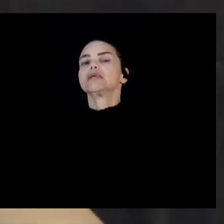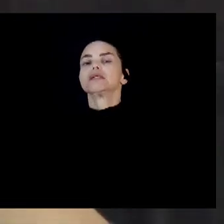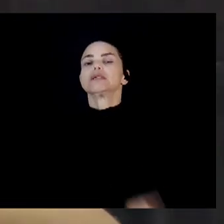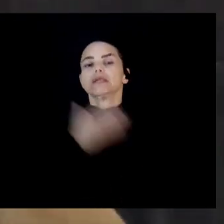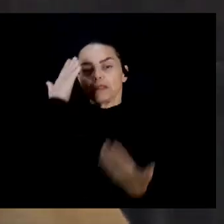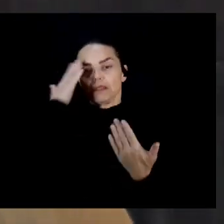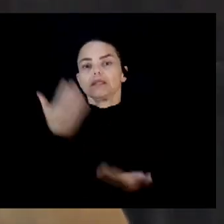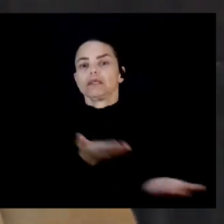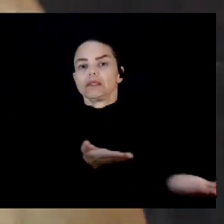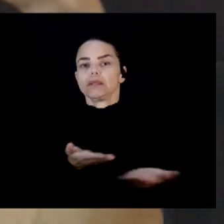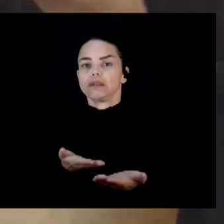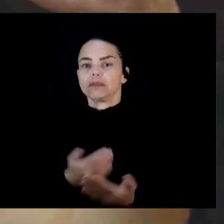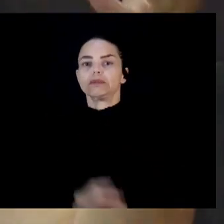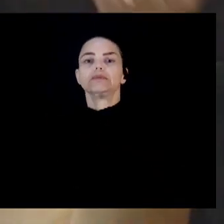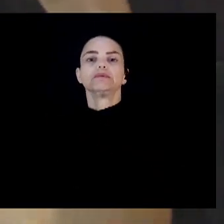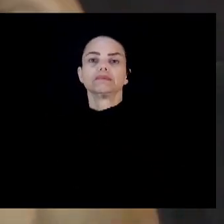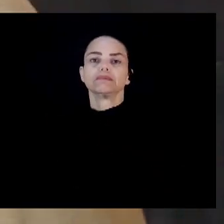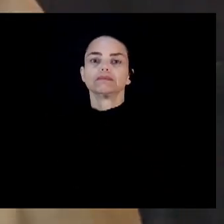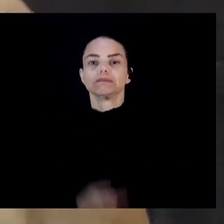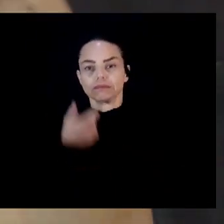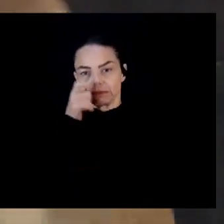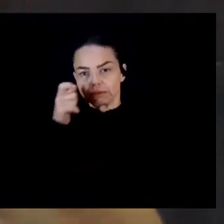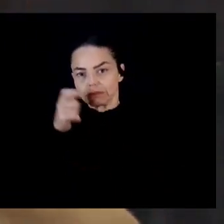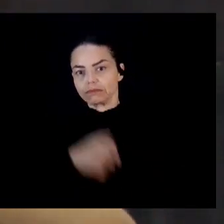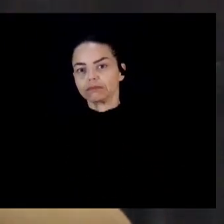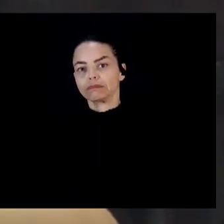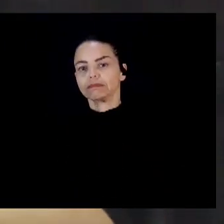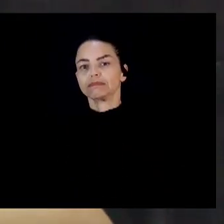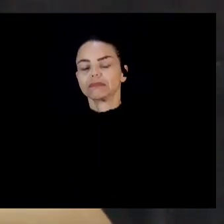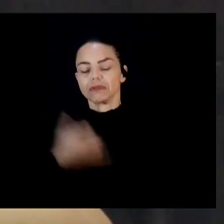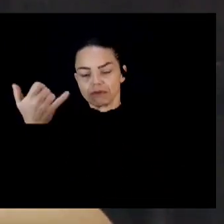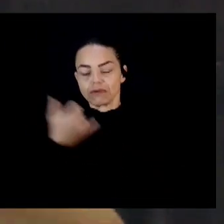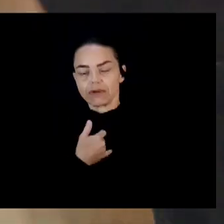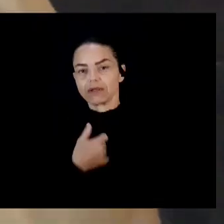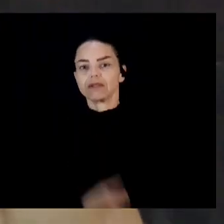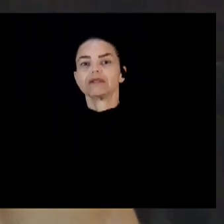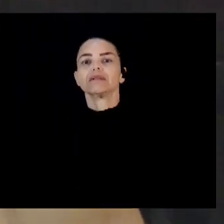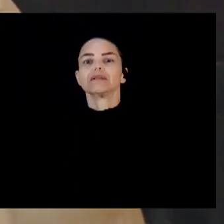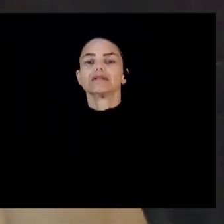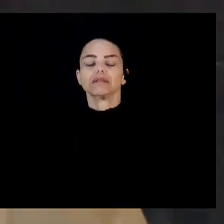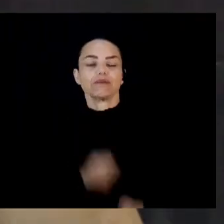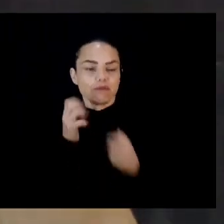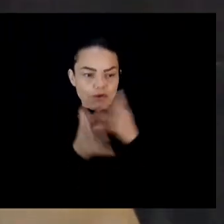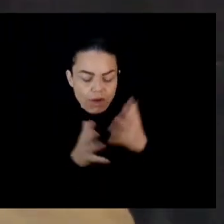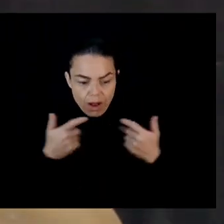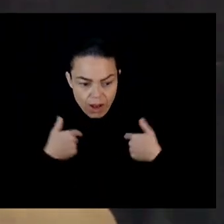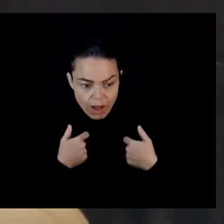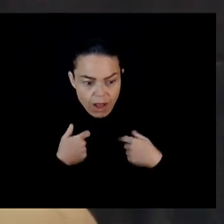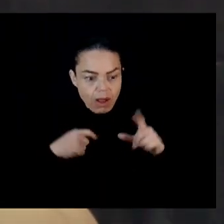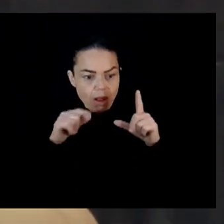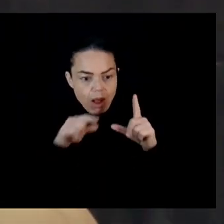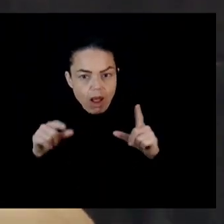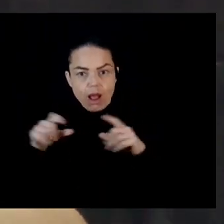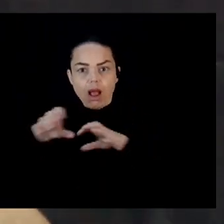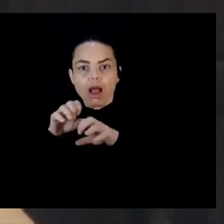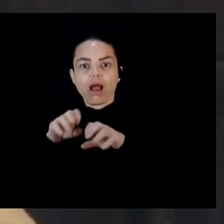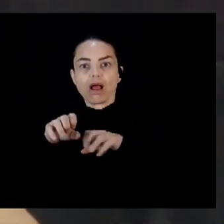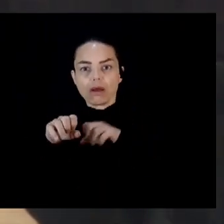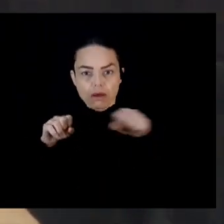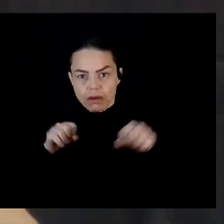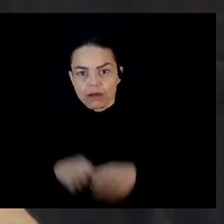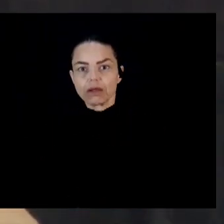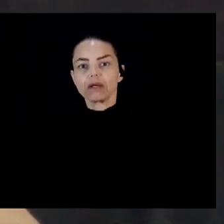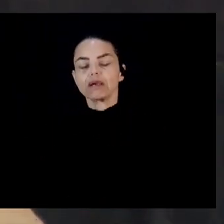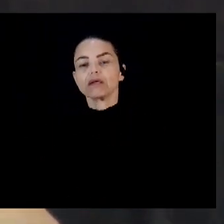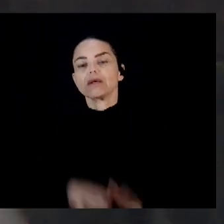convite. É interessante quando alguém fala da gente, né? Então, conforme você foi falando ali, sabe, da minha parte do meu currículo, eu falei, nossa,